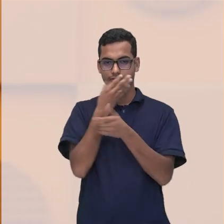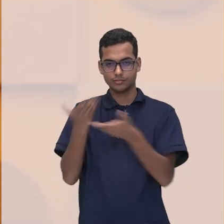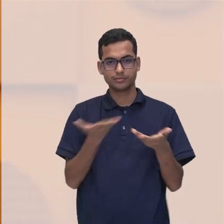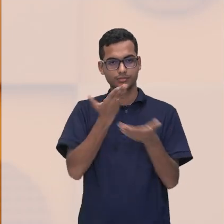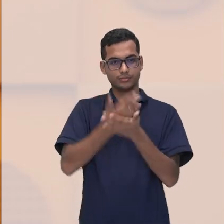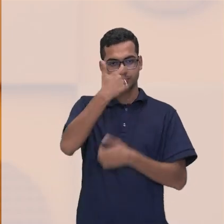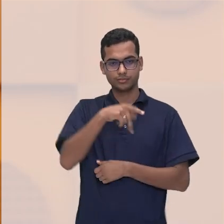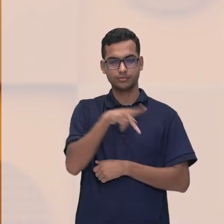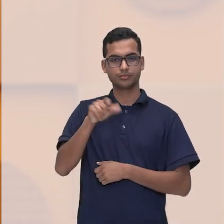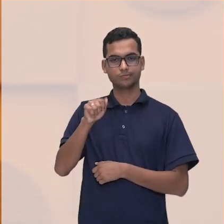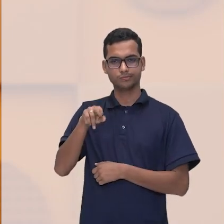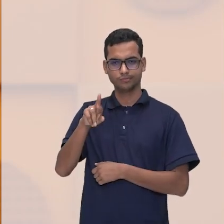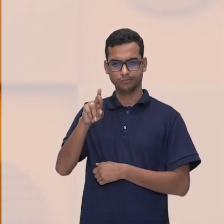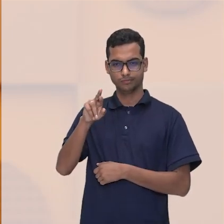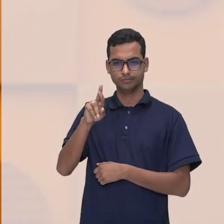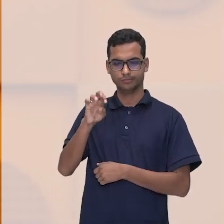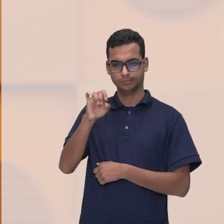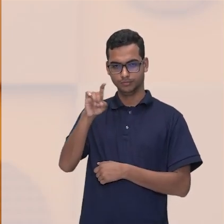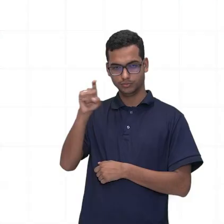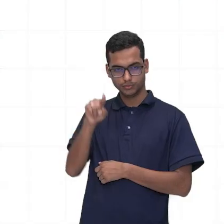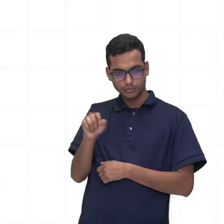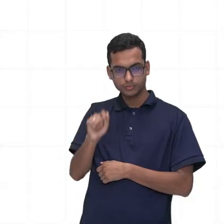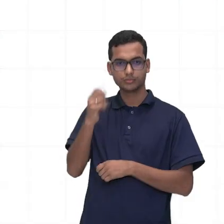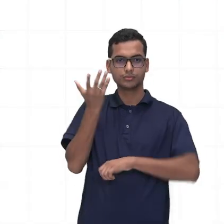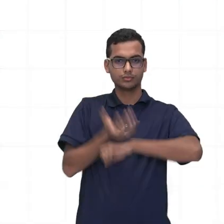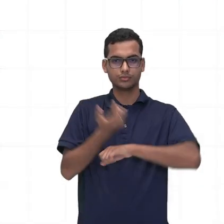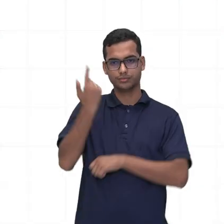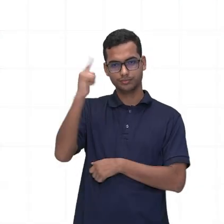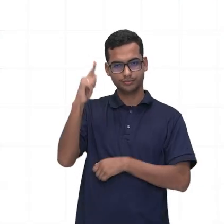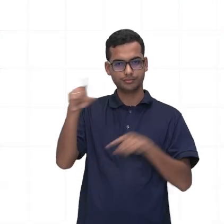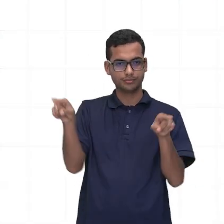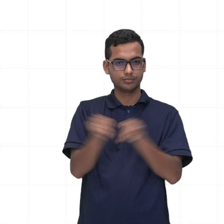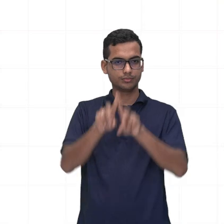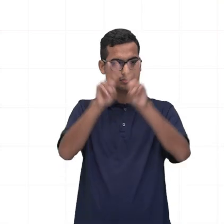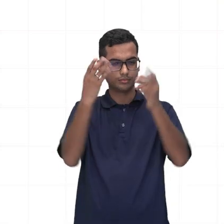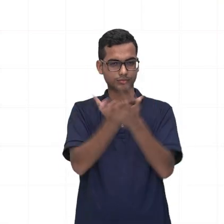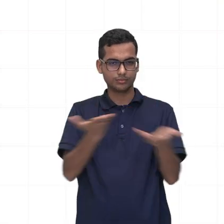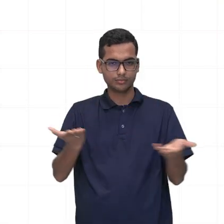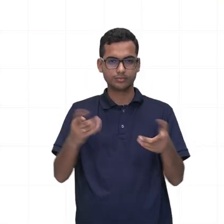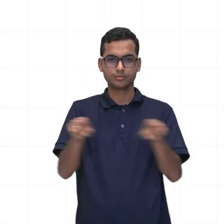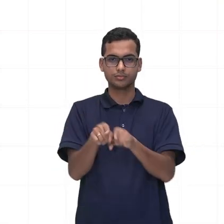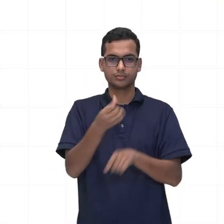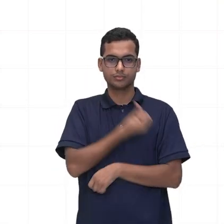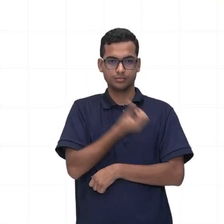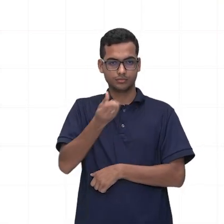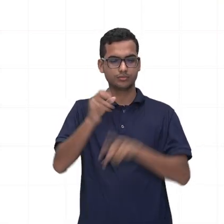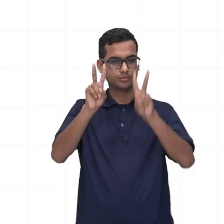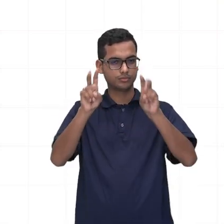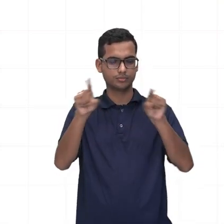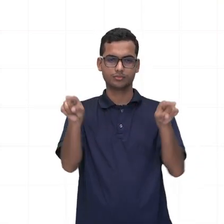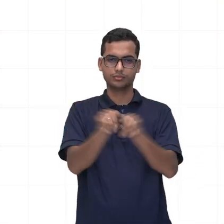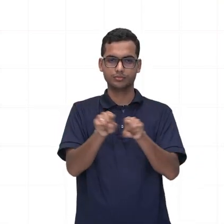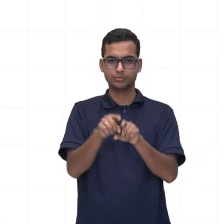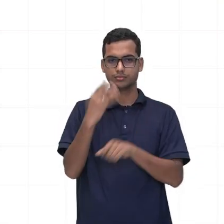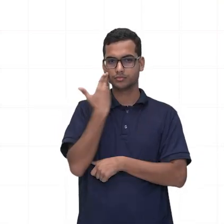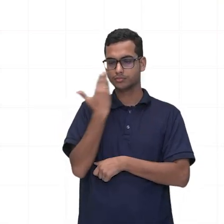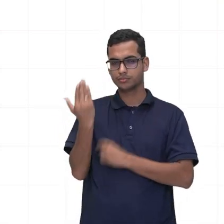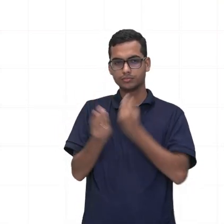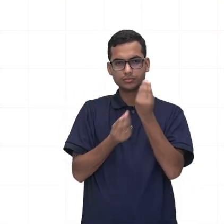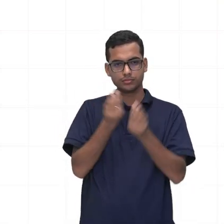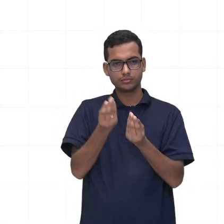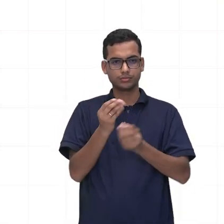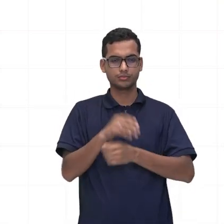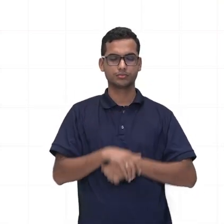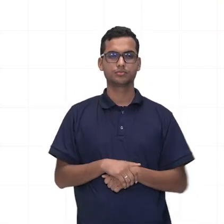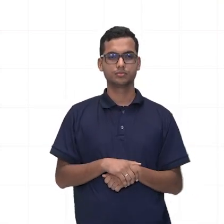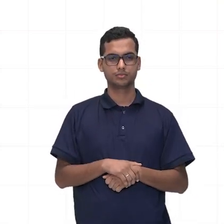Geografia. Vamos verificar o número da nossa aula, o nosso objeto de conhecimento e detalhamento. Nós temos o objeto de conhecimento